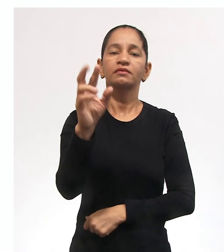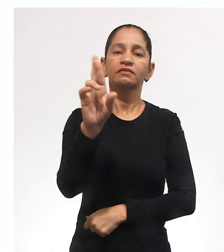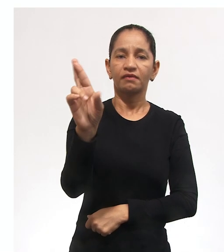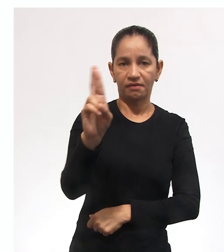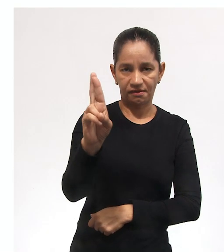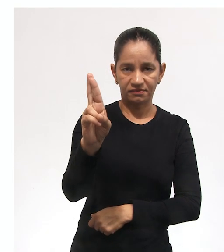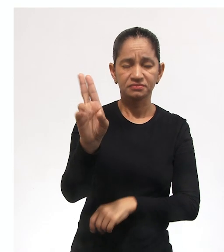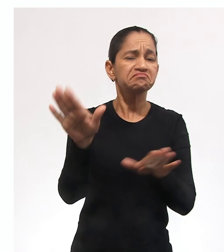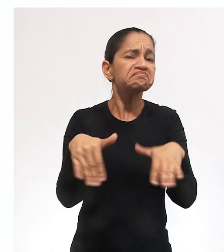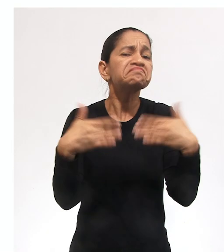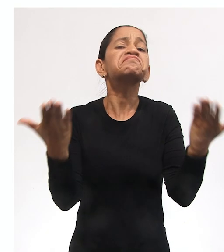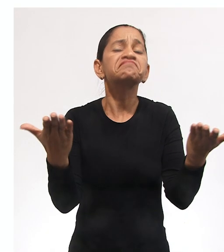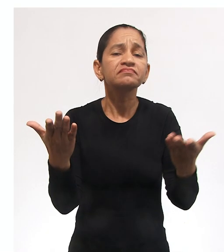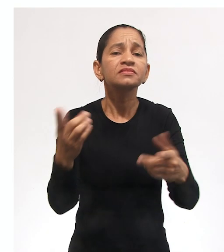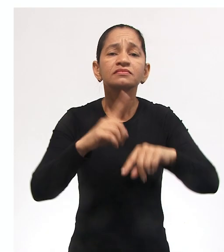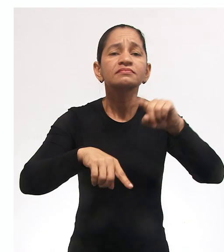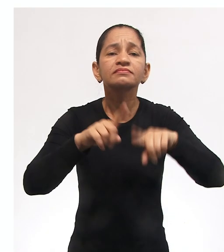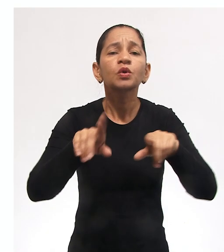produto?